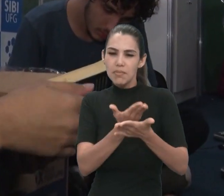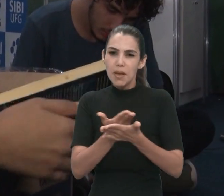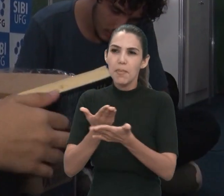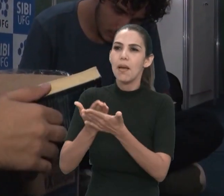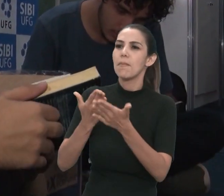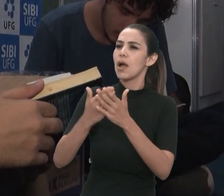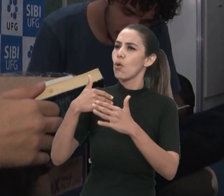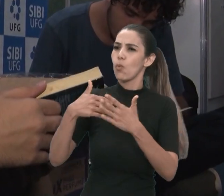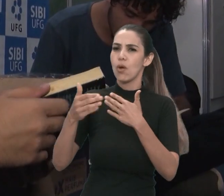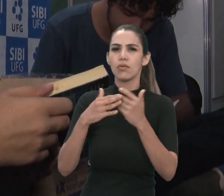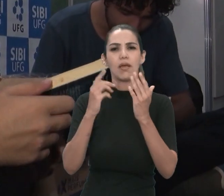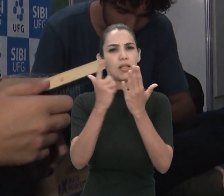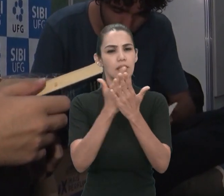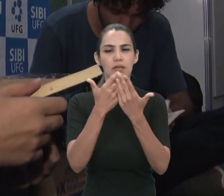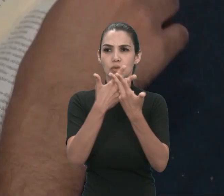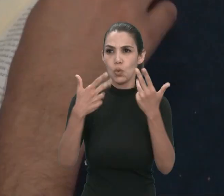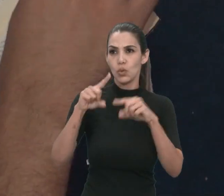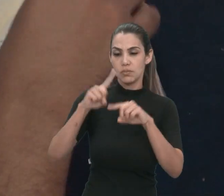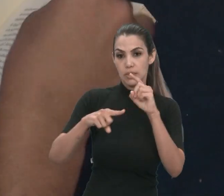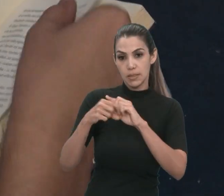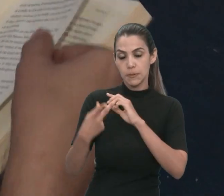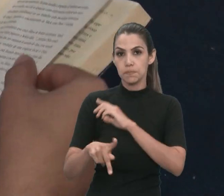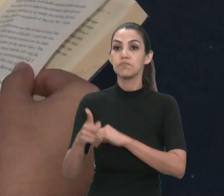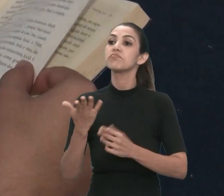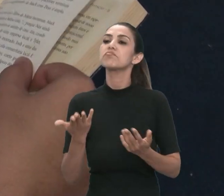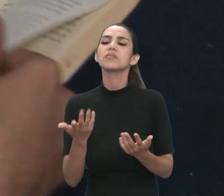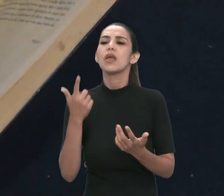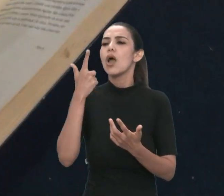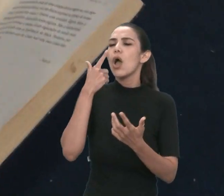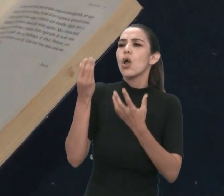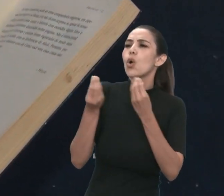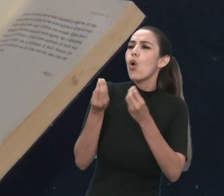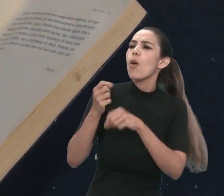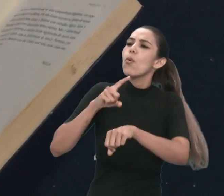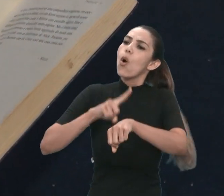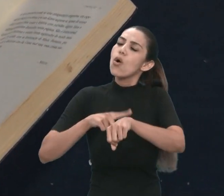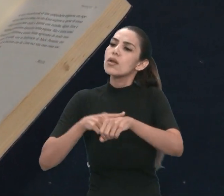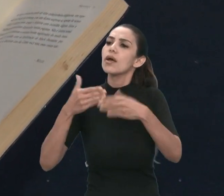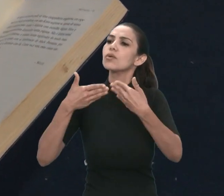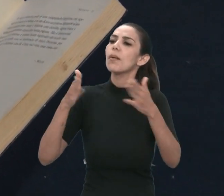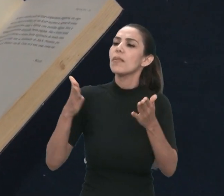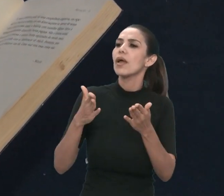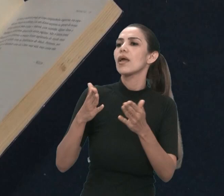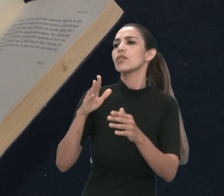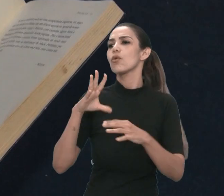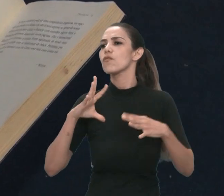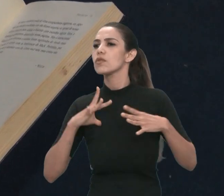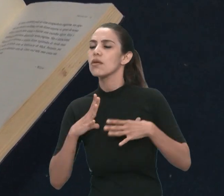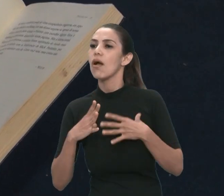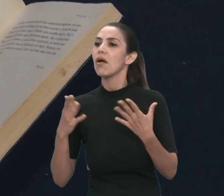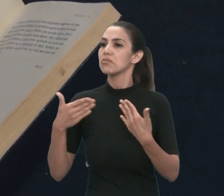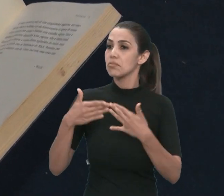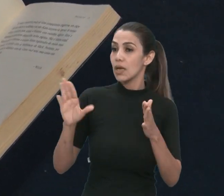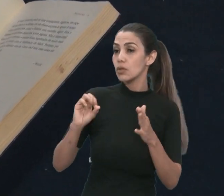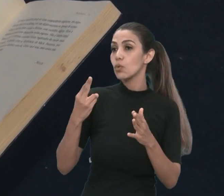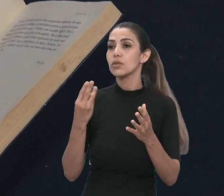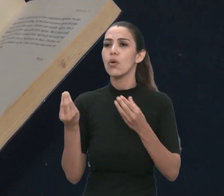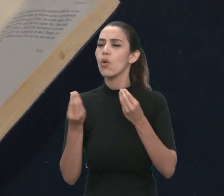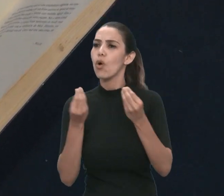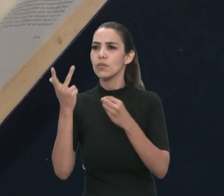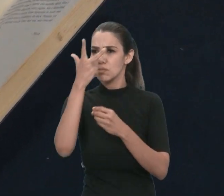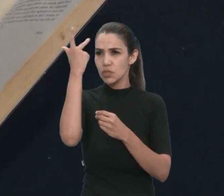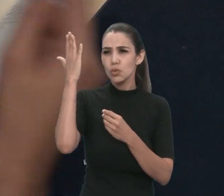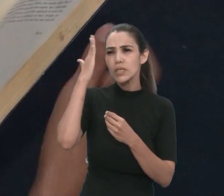material que disponibilizamos. E para acompanhar horários, saber se no feriado está aberto, quais são os melhores caminhos para as pessoas